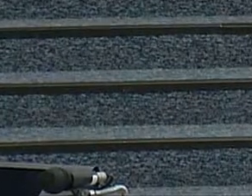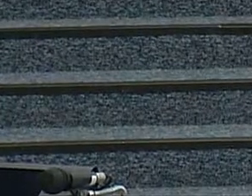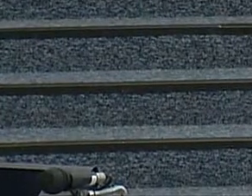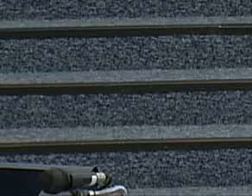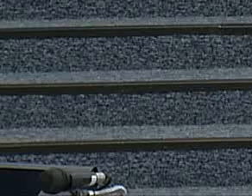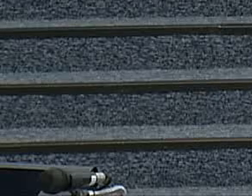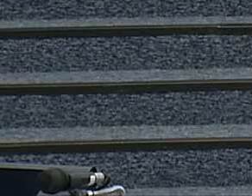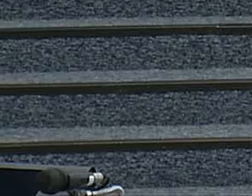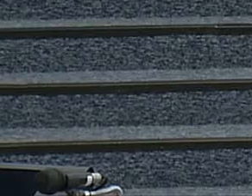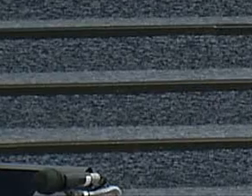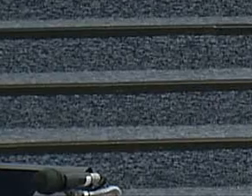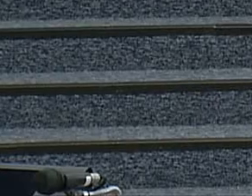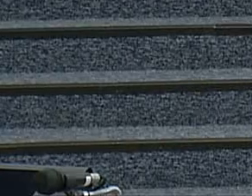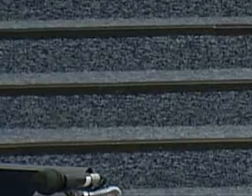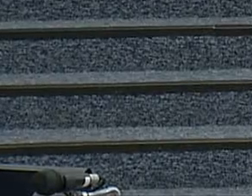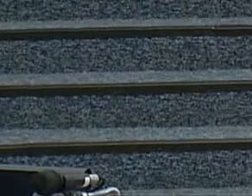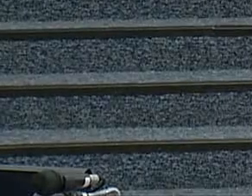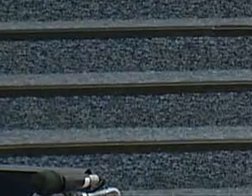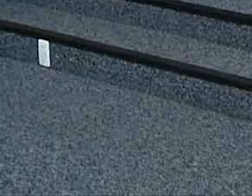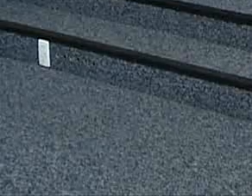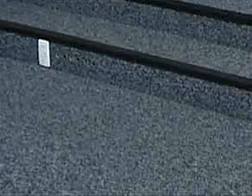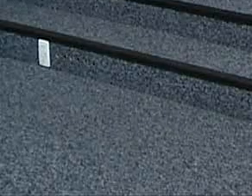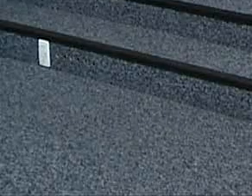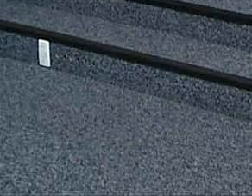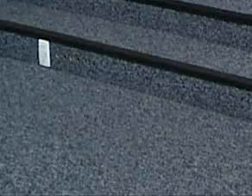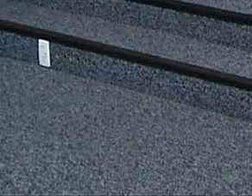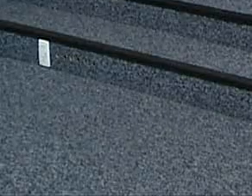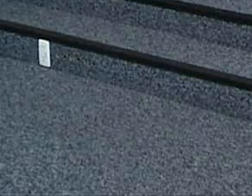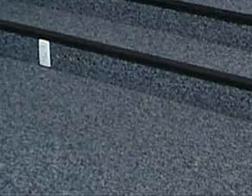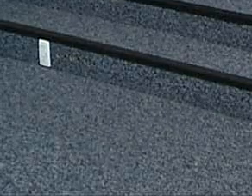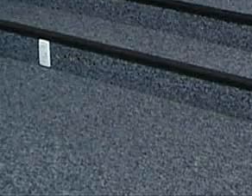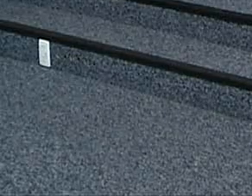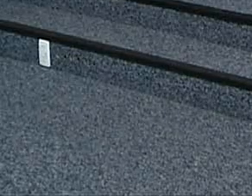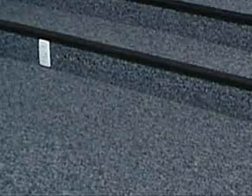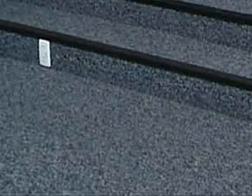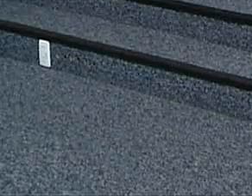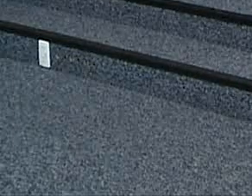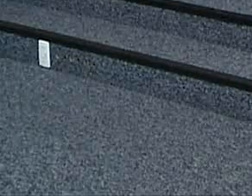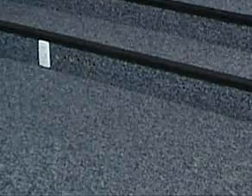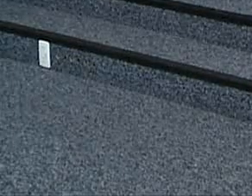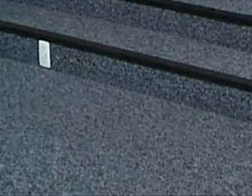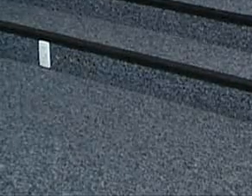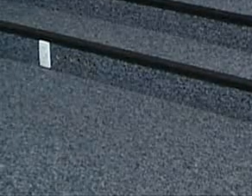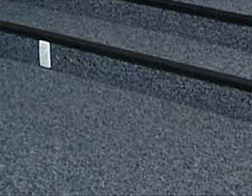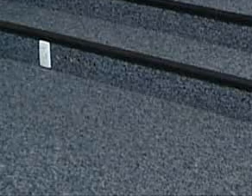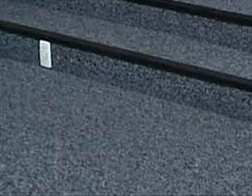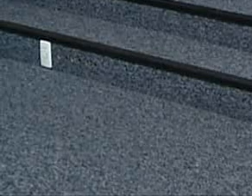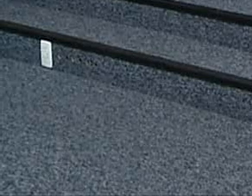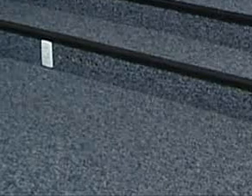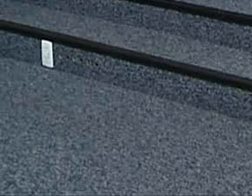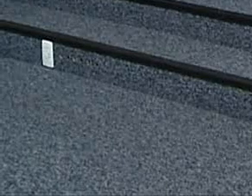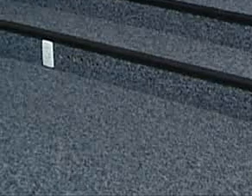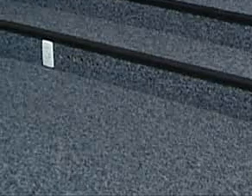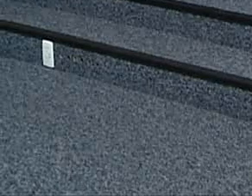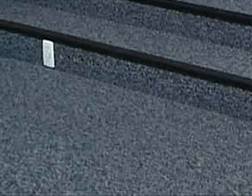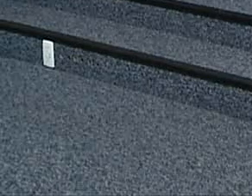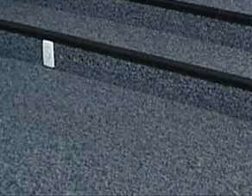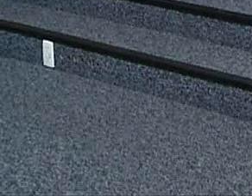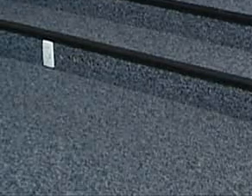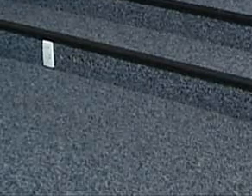Meu bom dia a todos e todas que nos assistem, os vereadores. Eu fiz